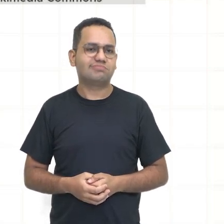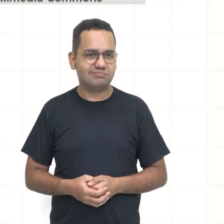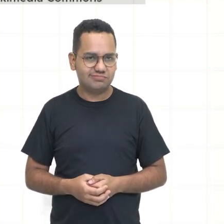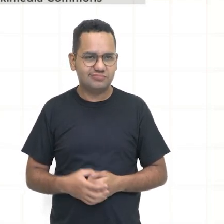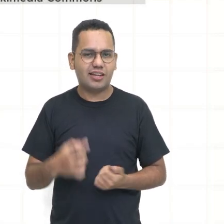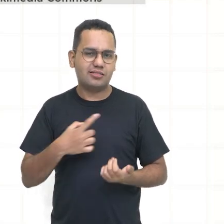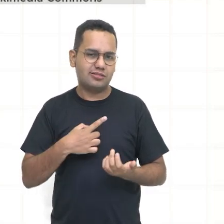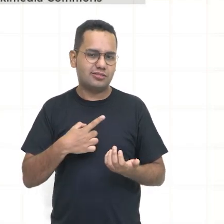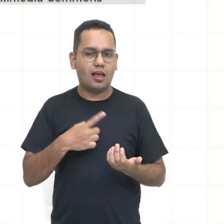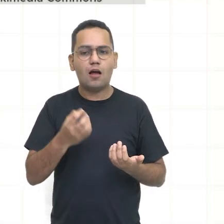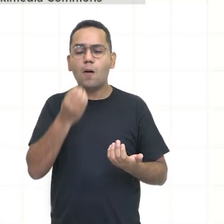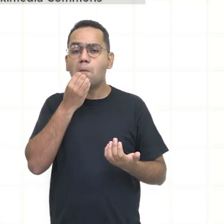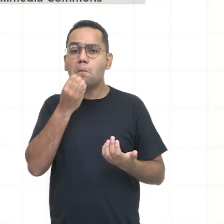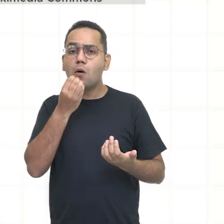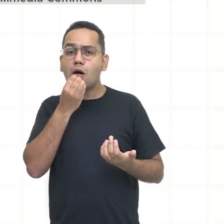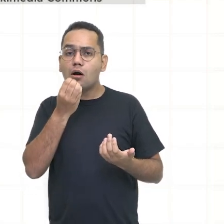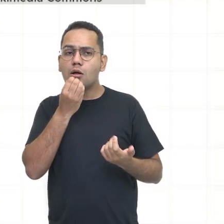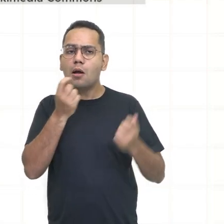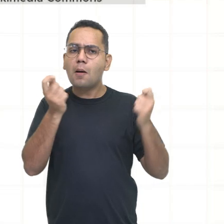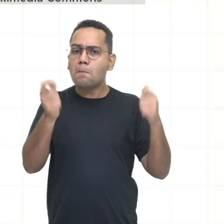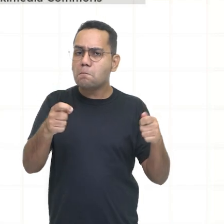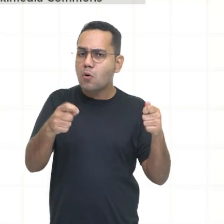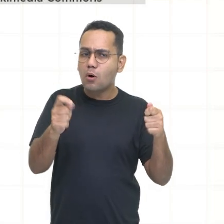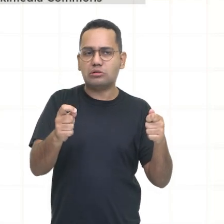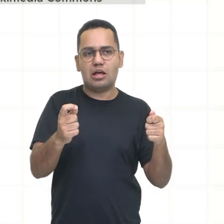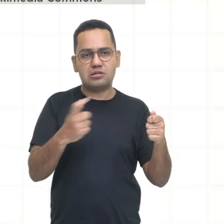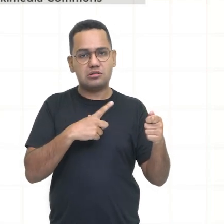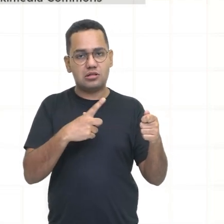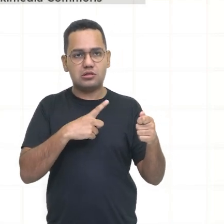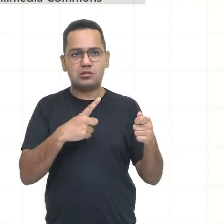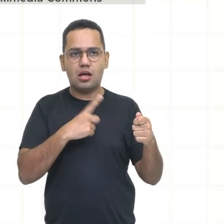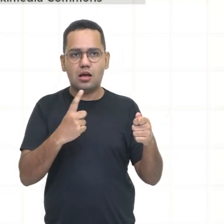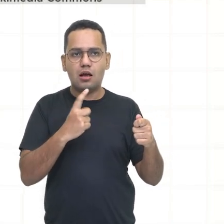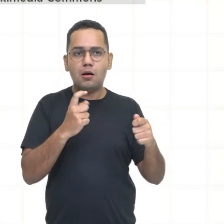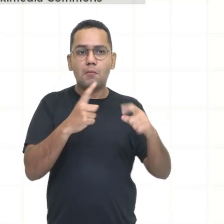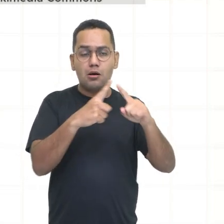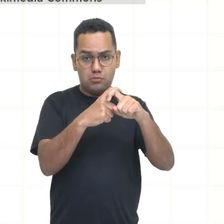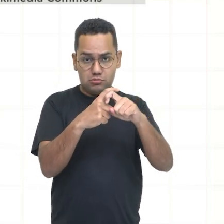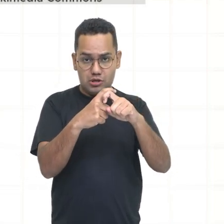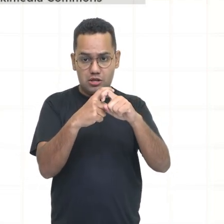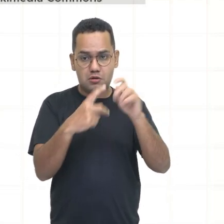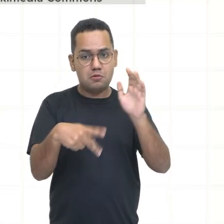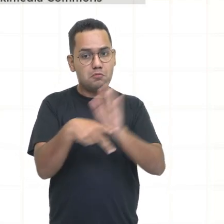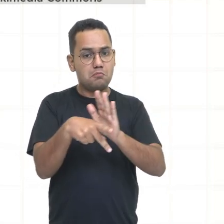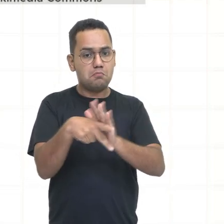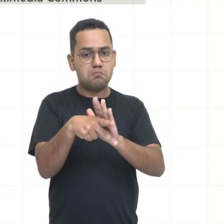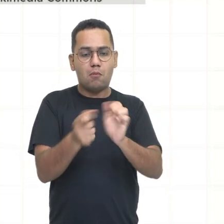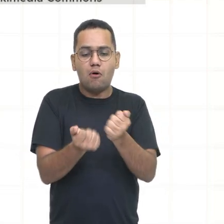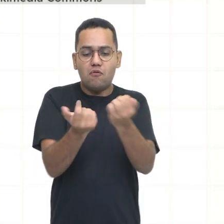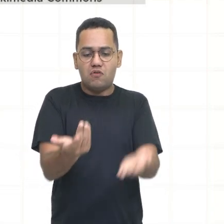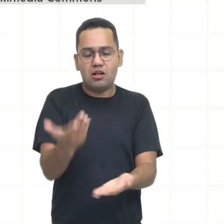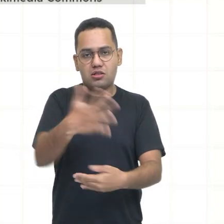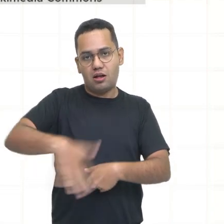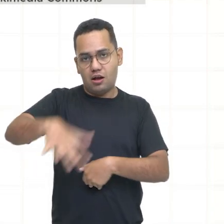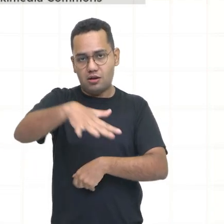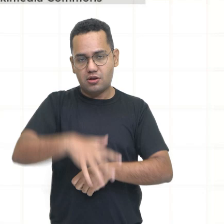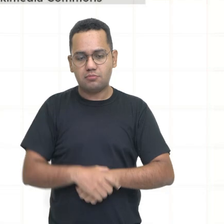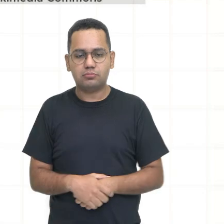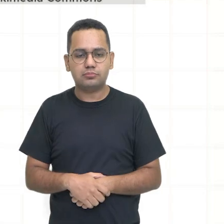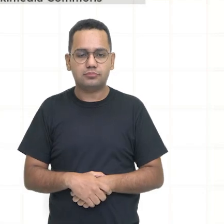a respeito das coisas boas que o nazismo poderia trazer para a população alemã. Vamos observar também